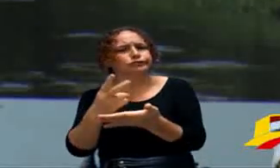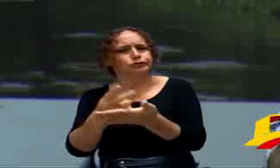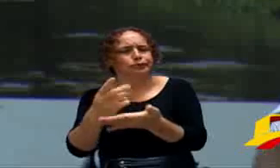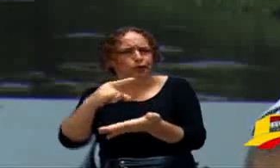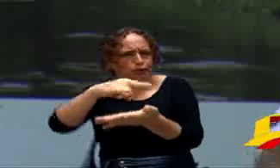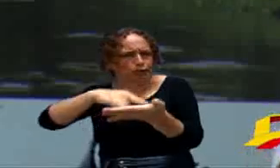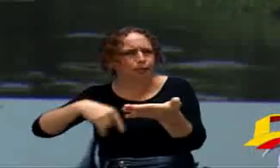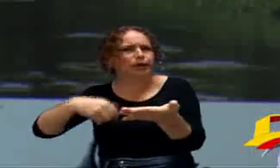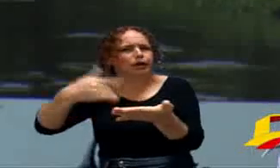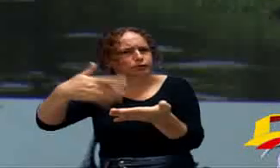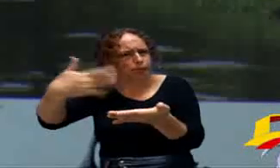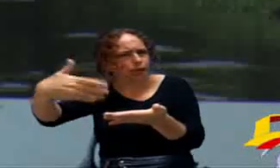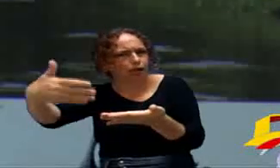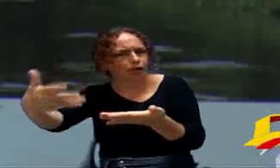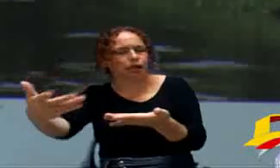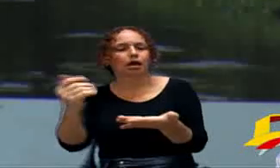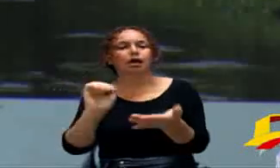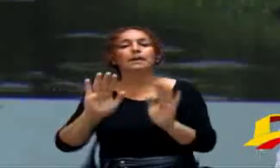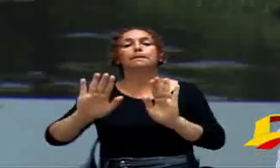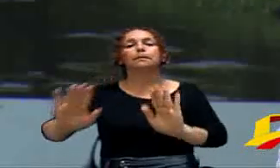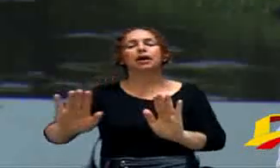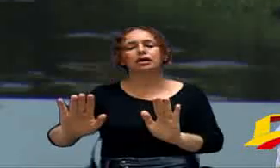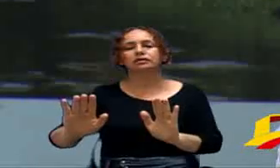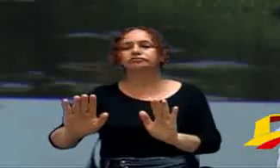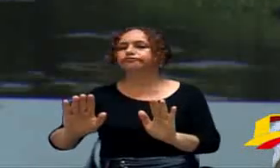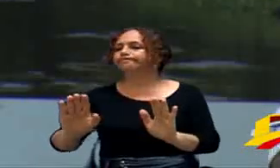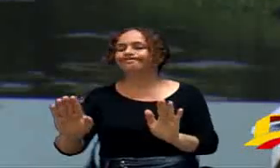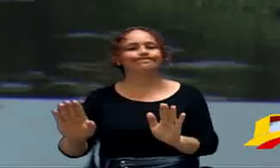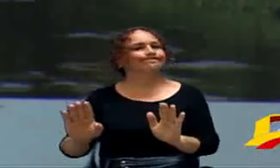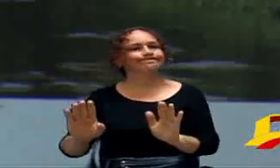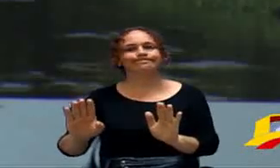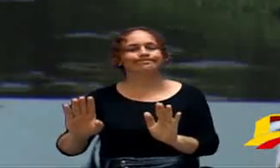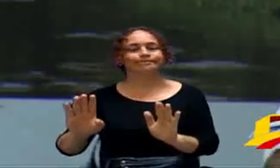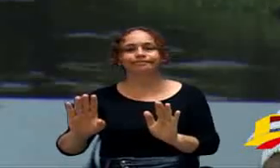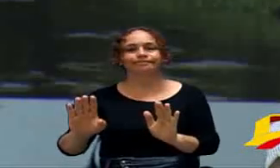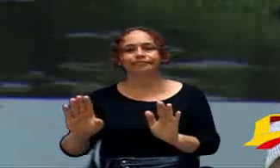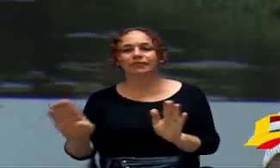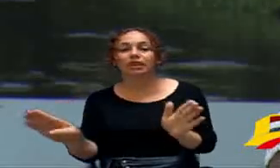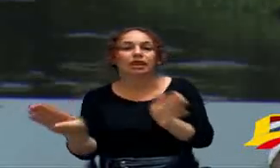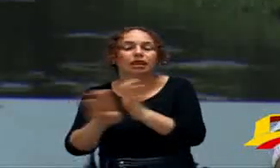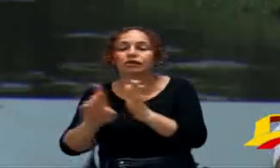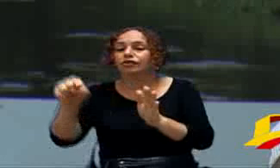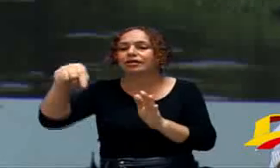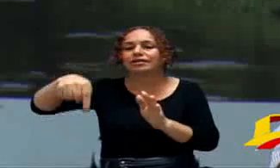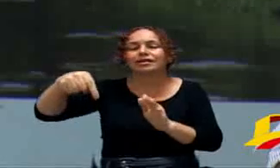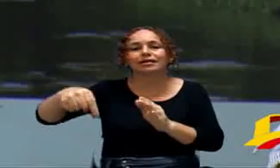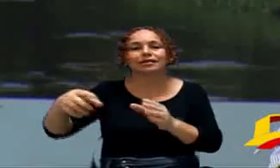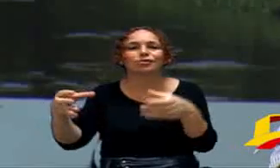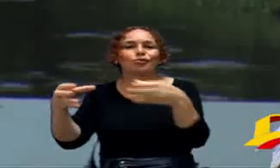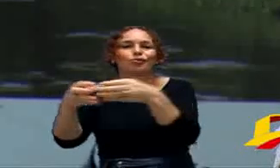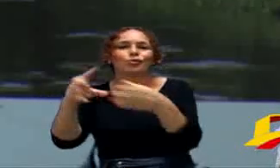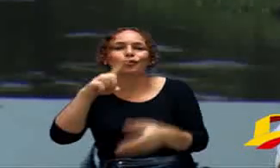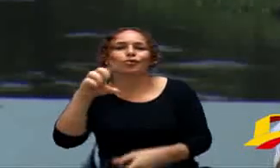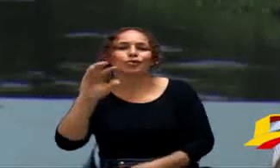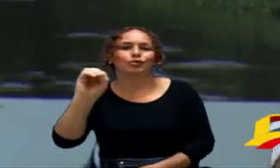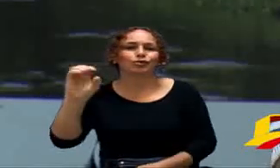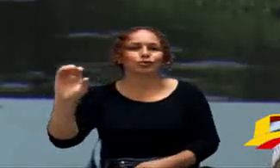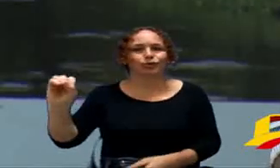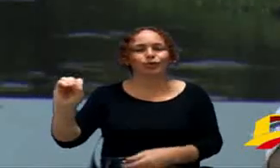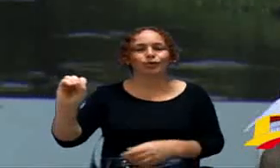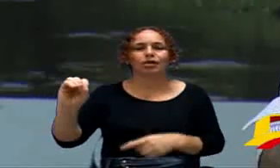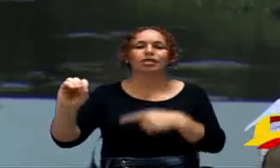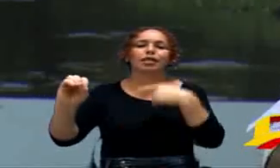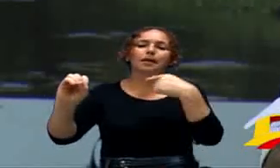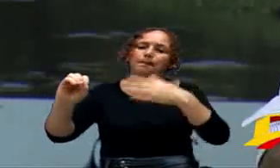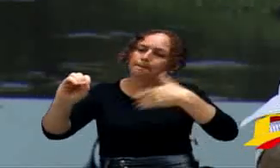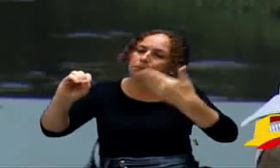esse posicionamento ele não chegou até a equipe técnica do Zoo. Depois de um tempo, o Rio Zoo acabou por declinar, e